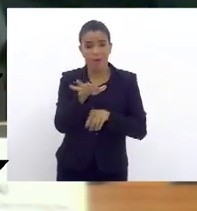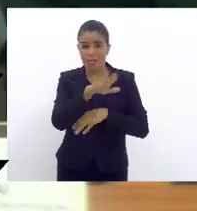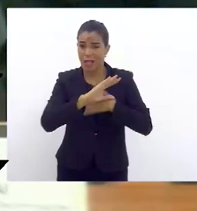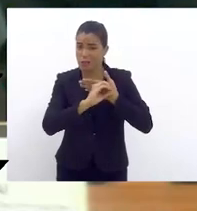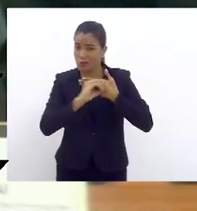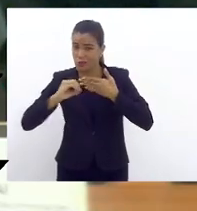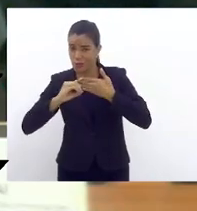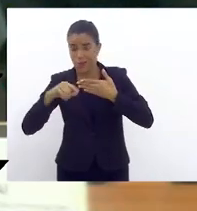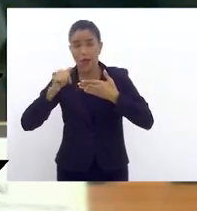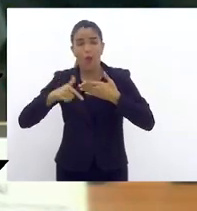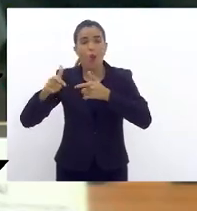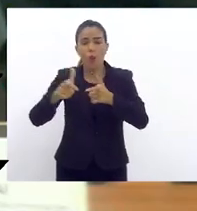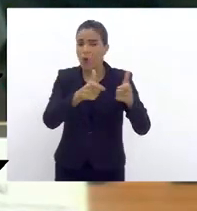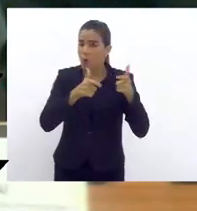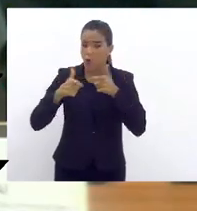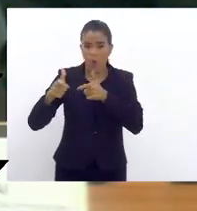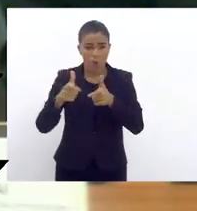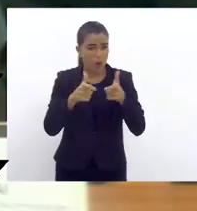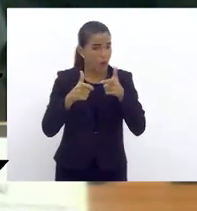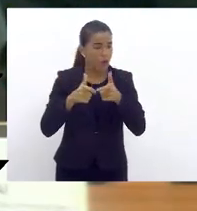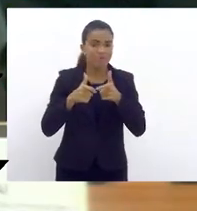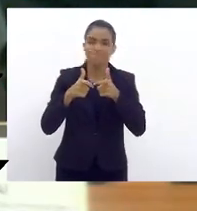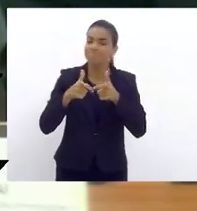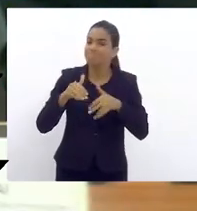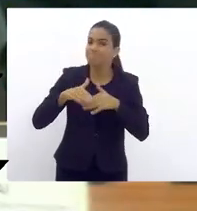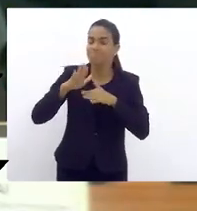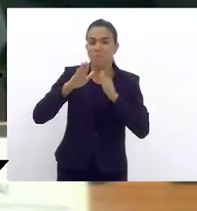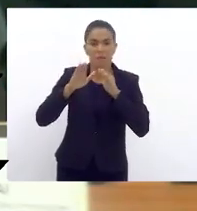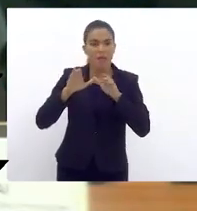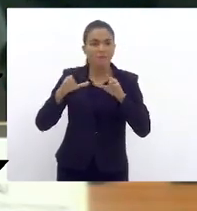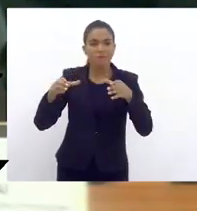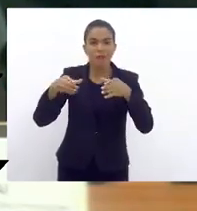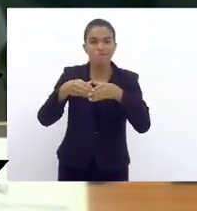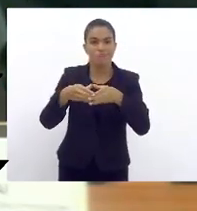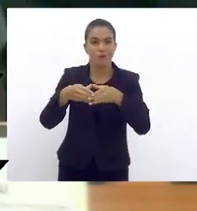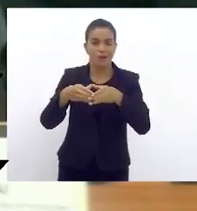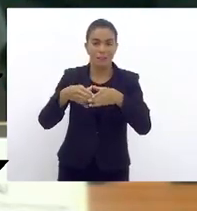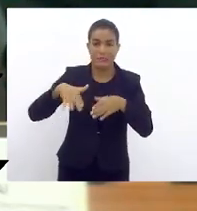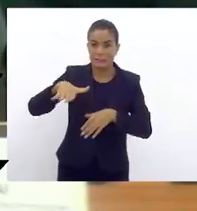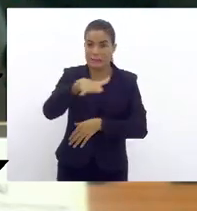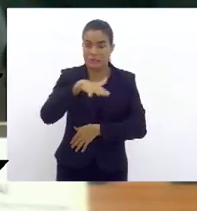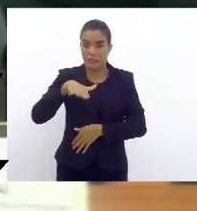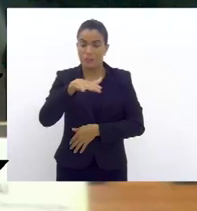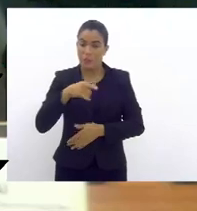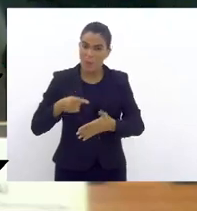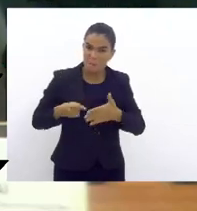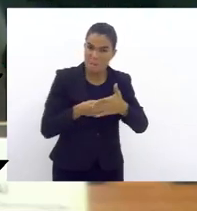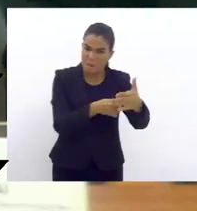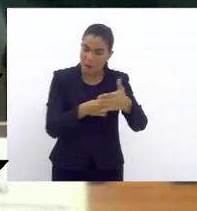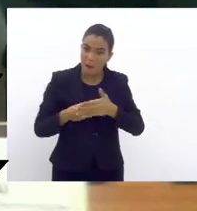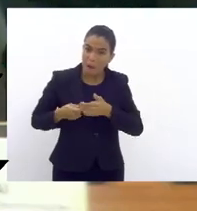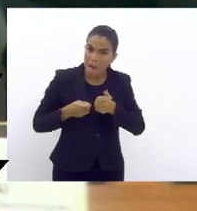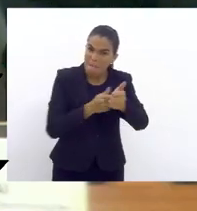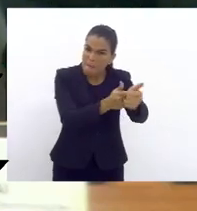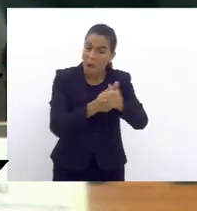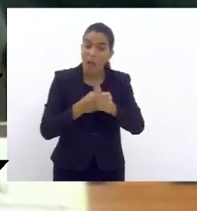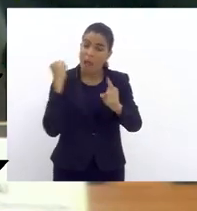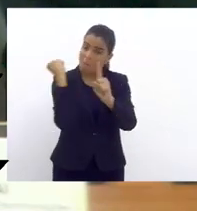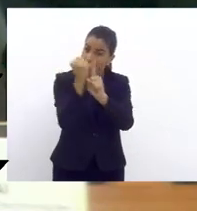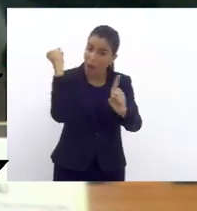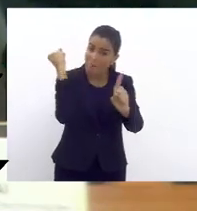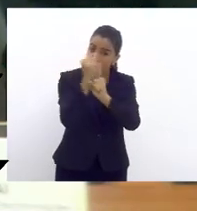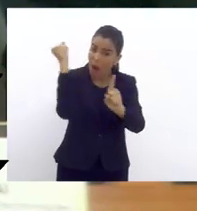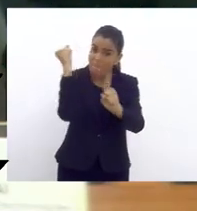zona oeste que são as localidades onde se concentrar o maior número de casos de perseguição e até mesmo assassinato